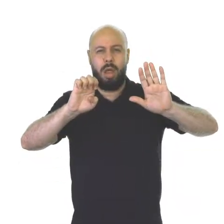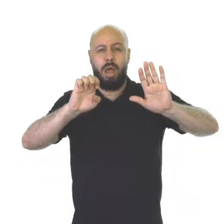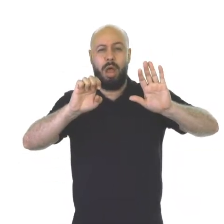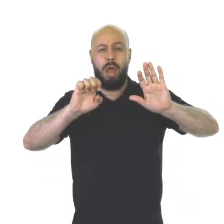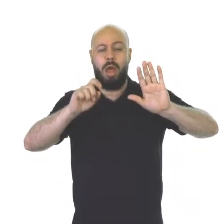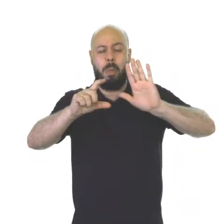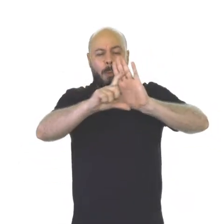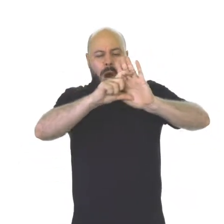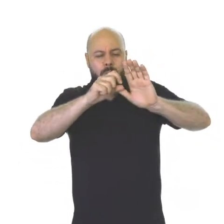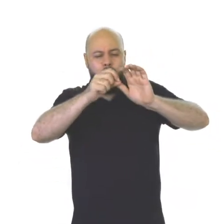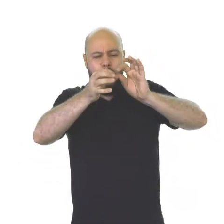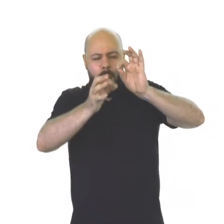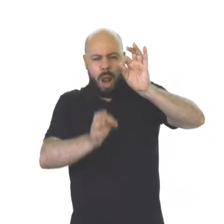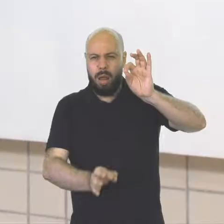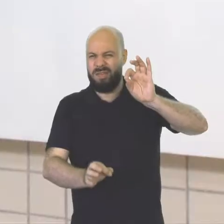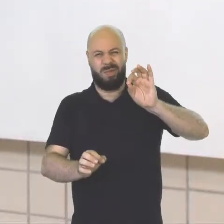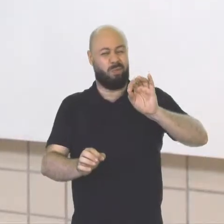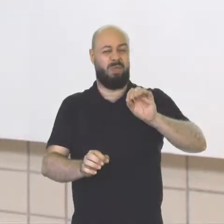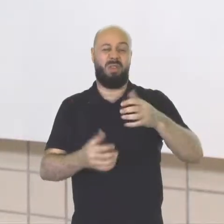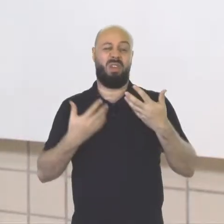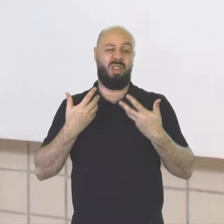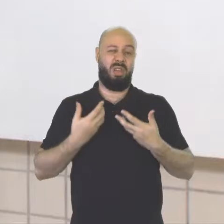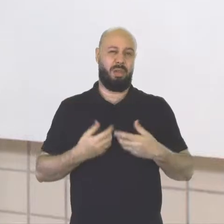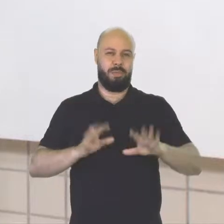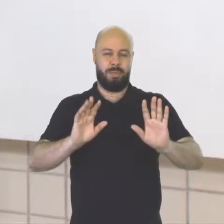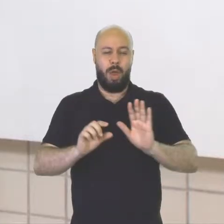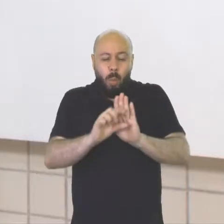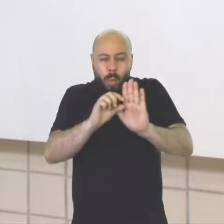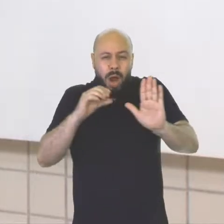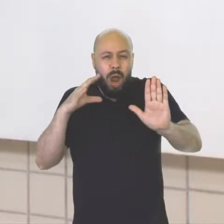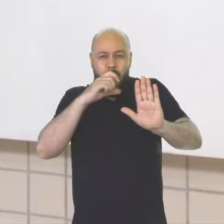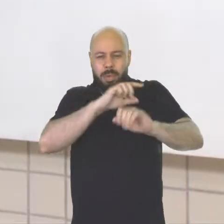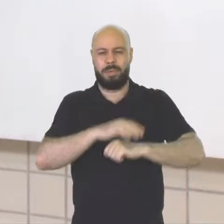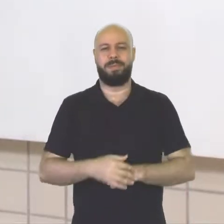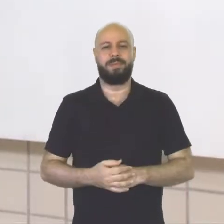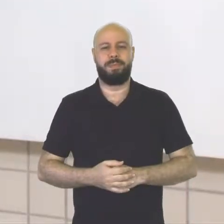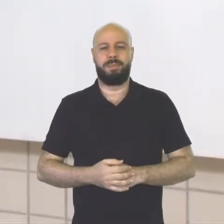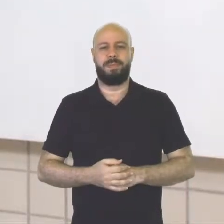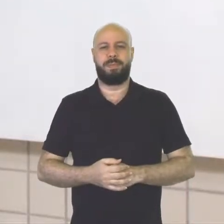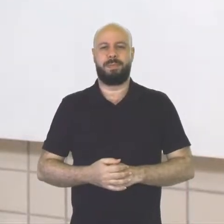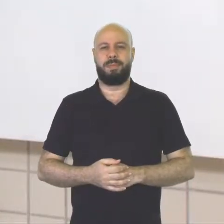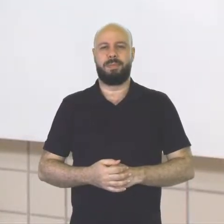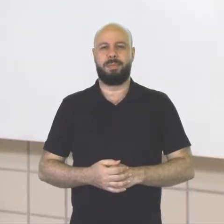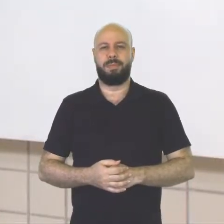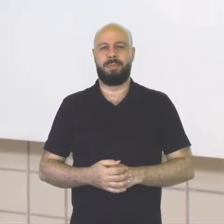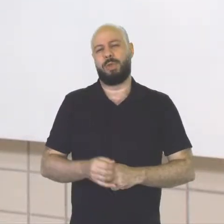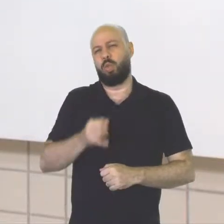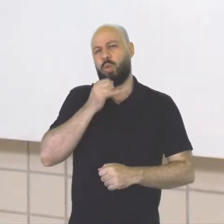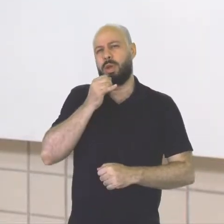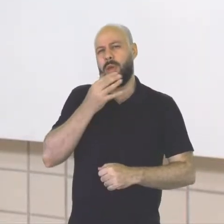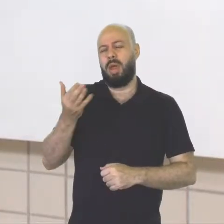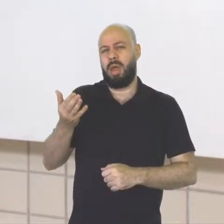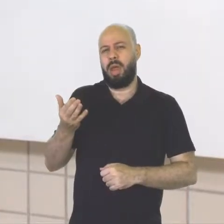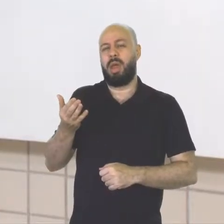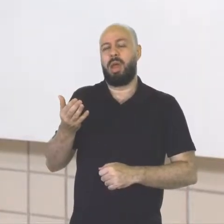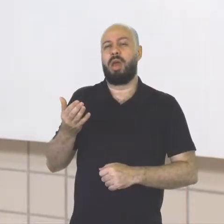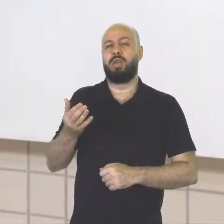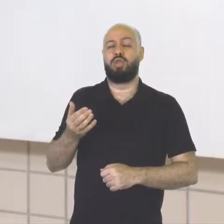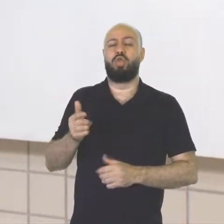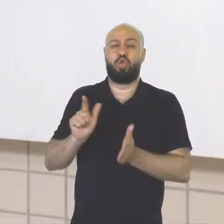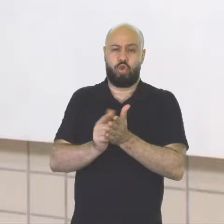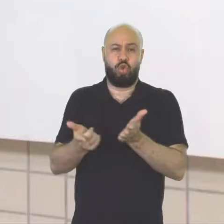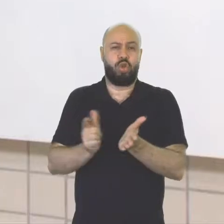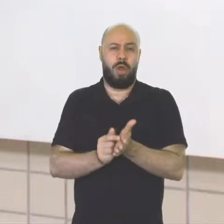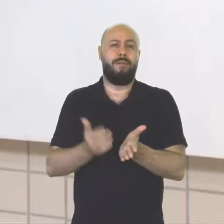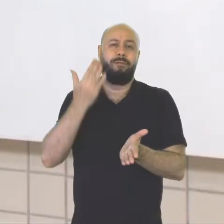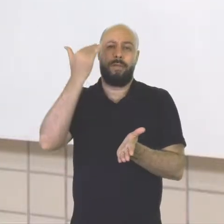torna cansativo. Eu trouxe para vocês um exemplo de um jornal muito conhecido, no caso